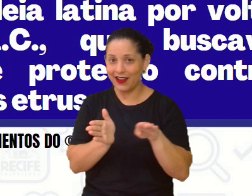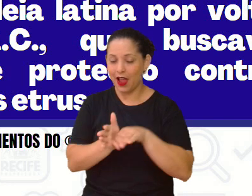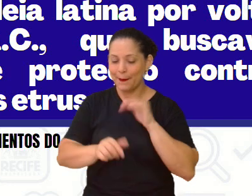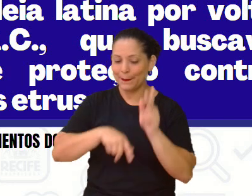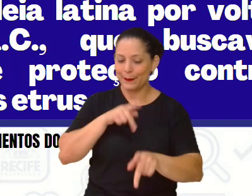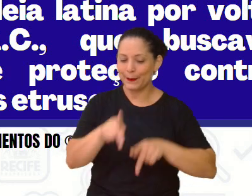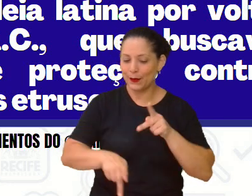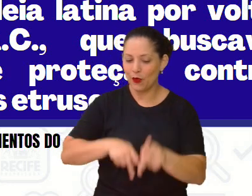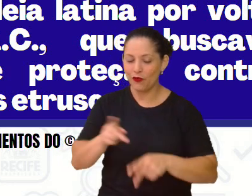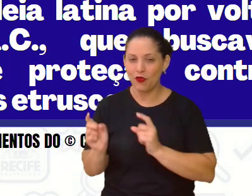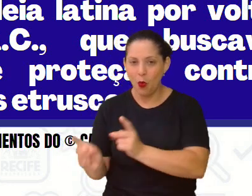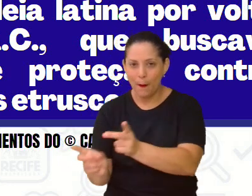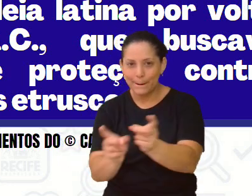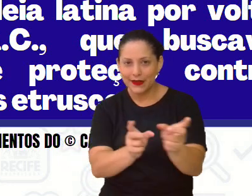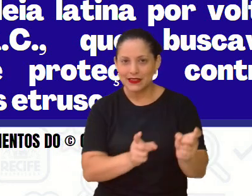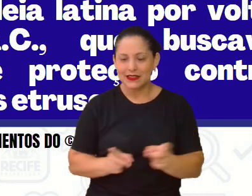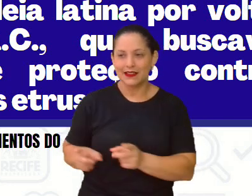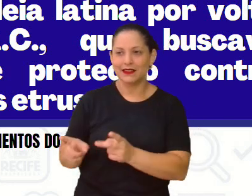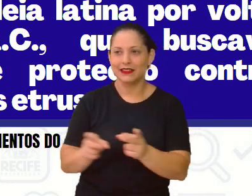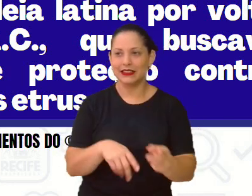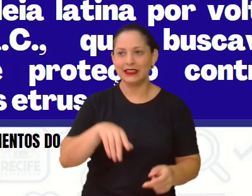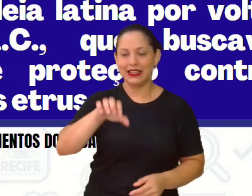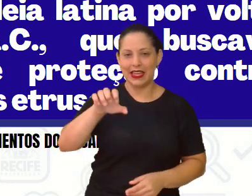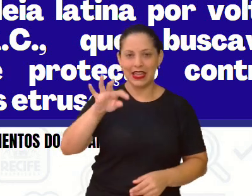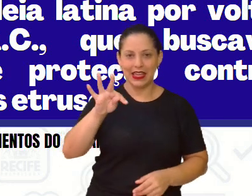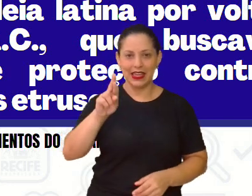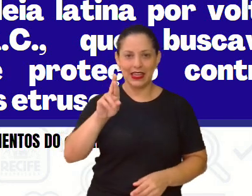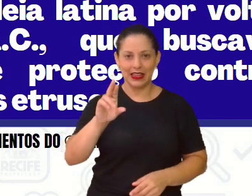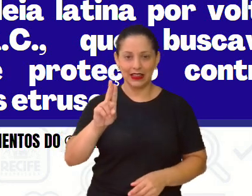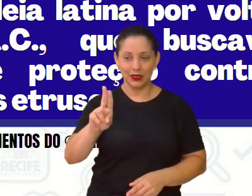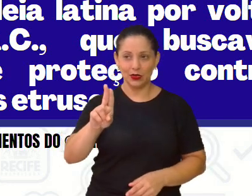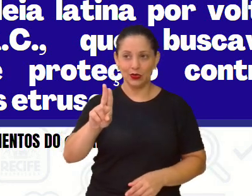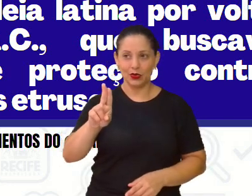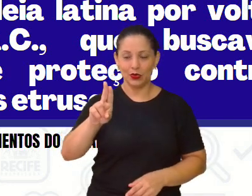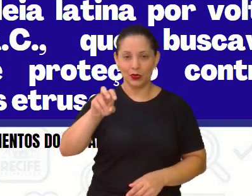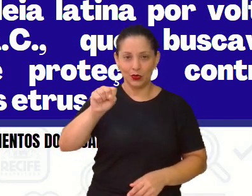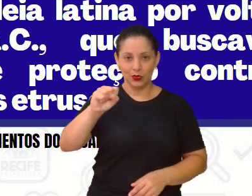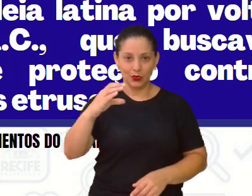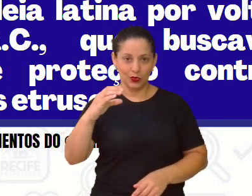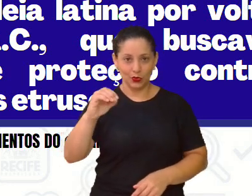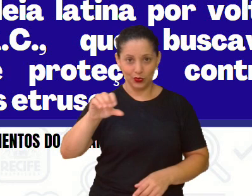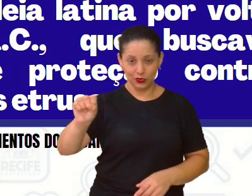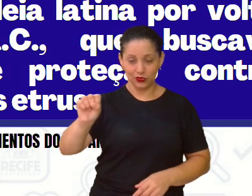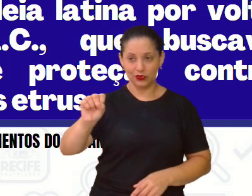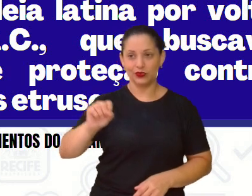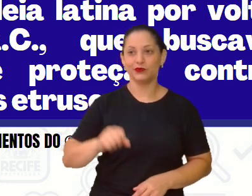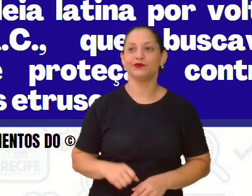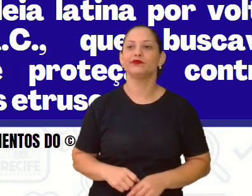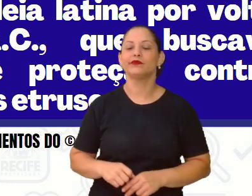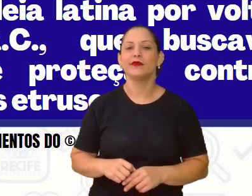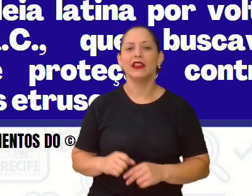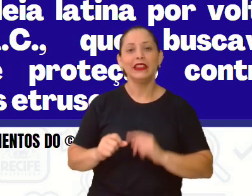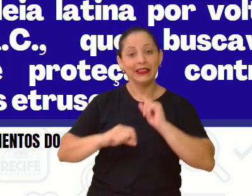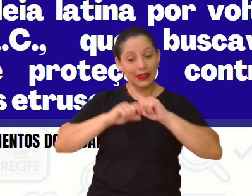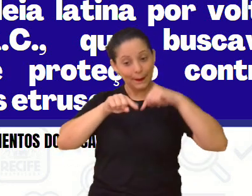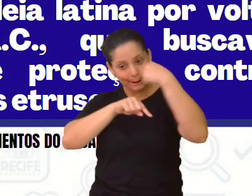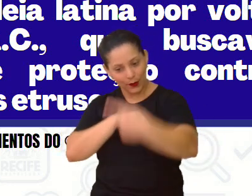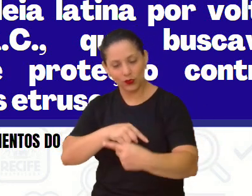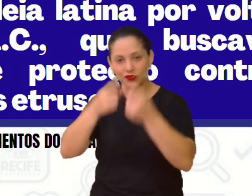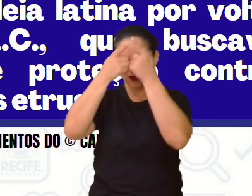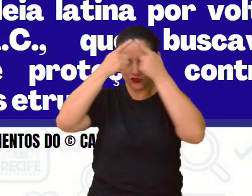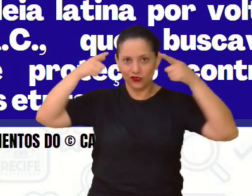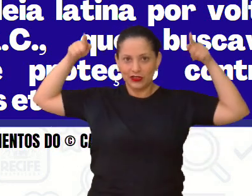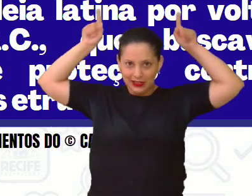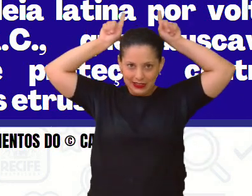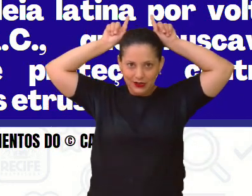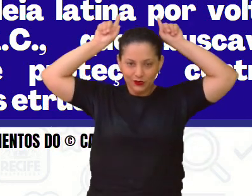povo comerciante, que se estabeleceu no noroeste da península, e mais tarde os gregos. Então, veja, que ocuparam o